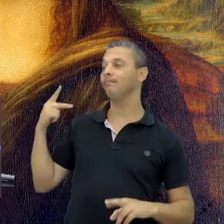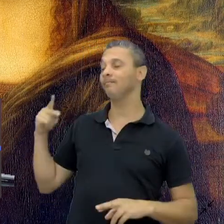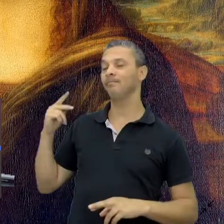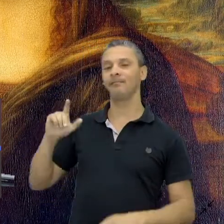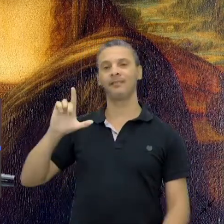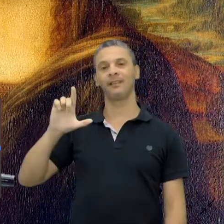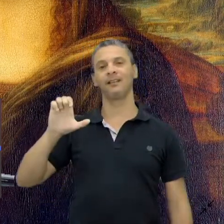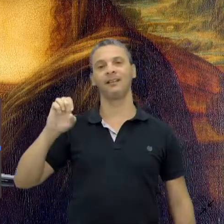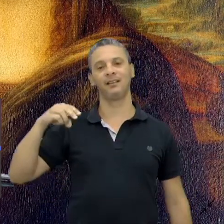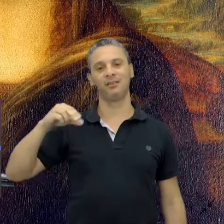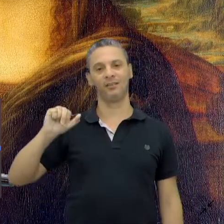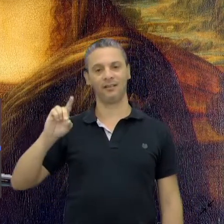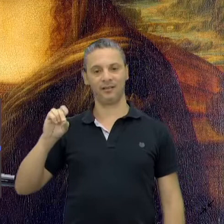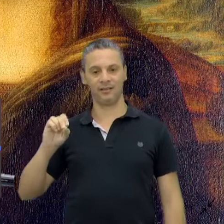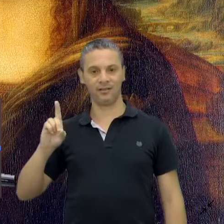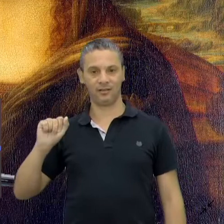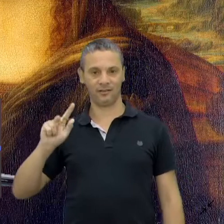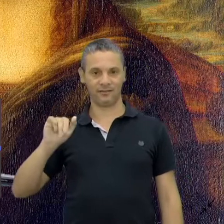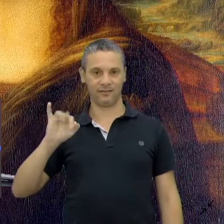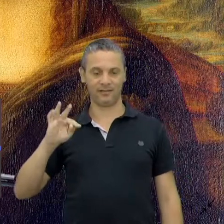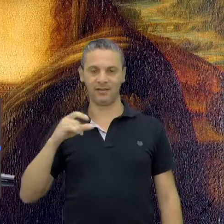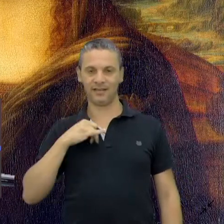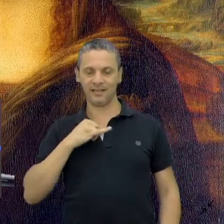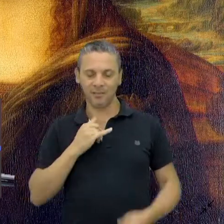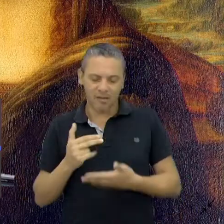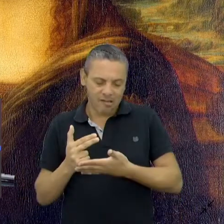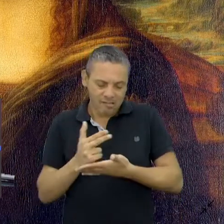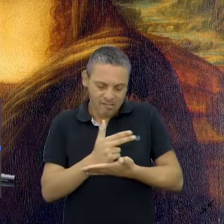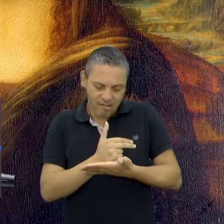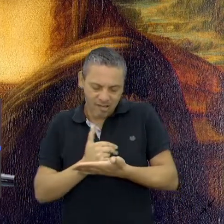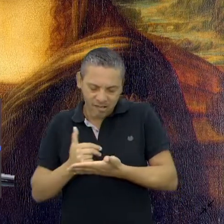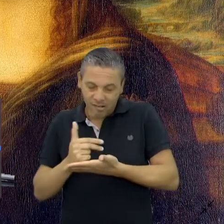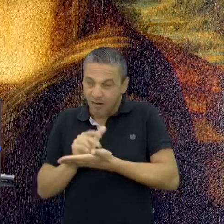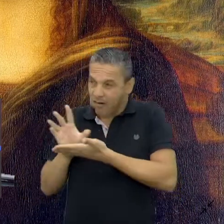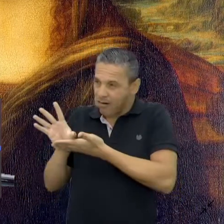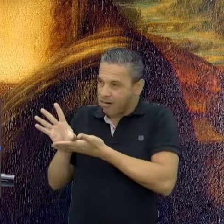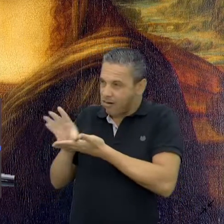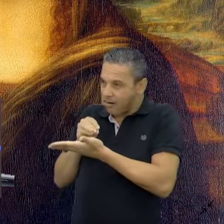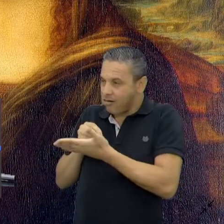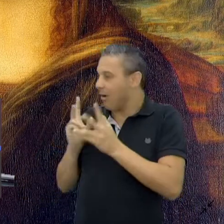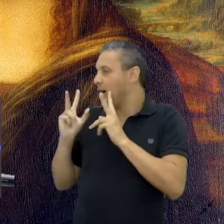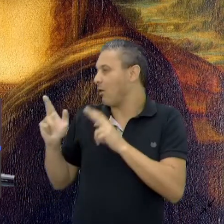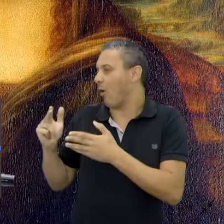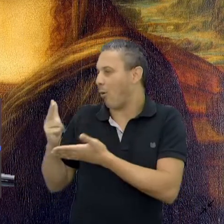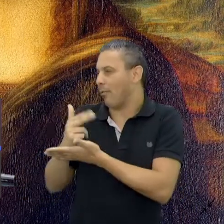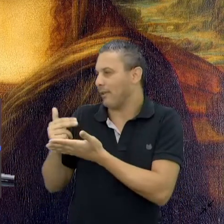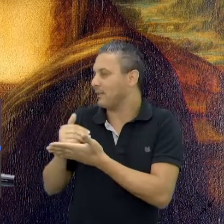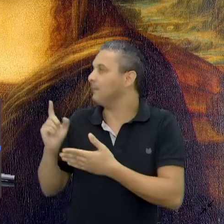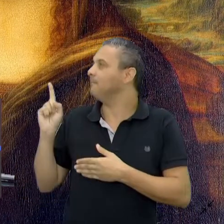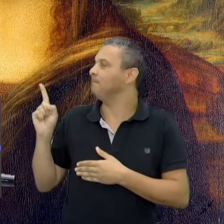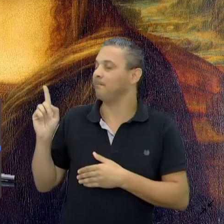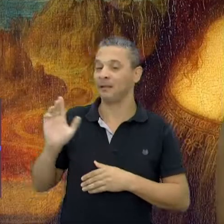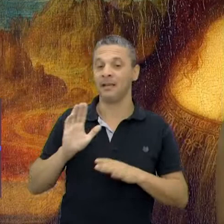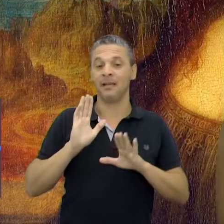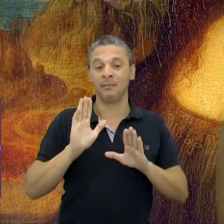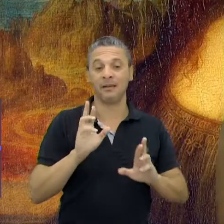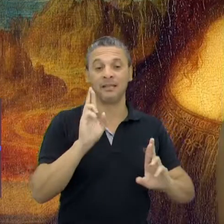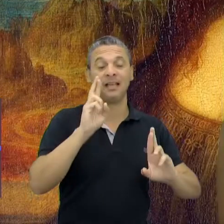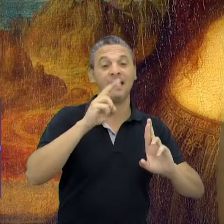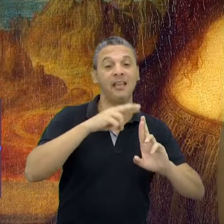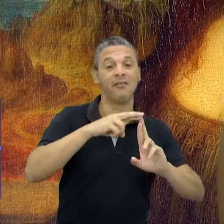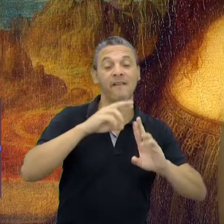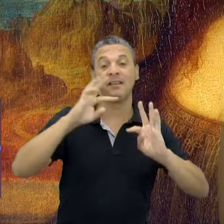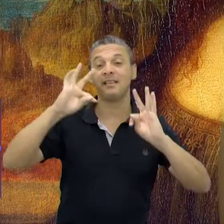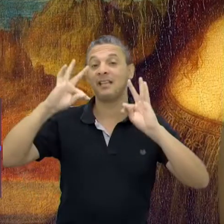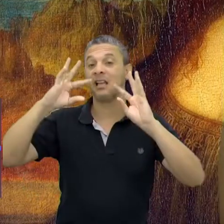artista. Então, por exemplo, desenhei a Mona Lisa igualzinha, copiei a Mona Lisa, mas eu coloquei todas as referências. Falei,